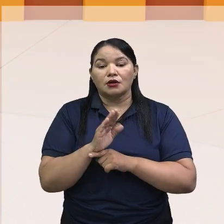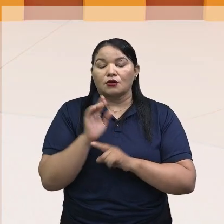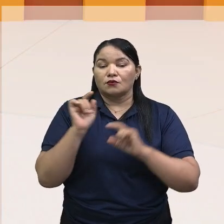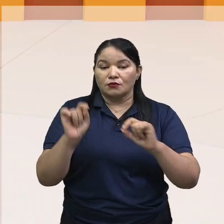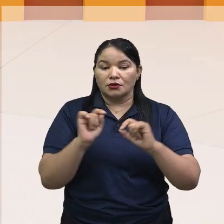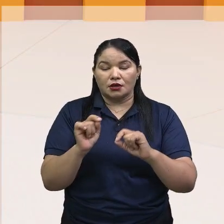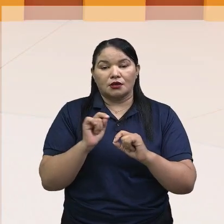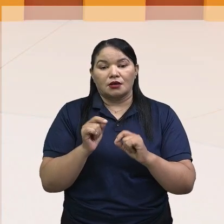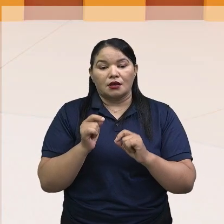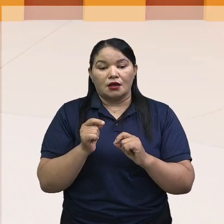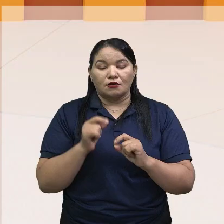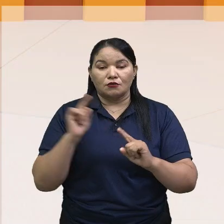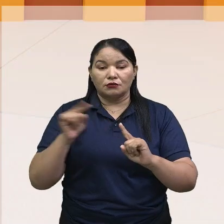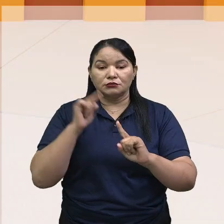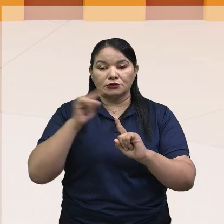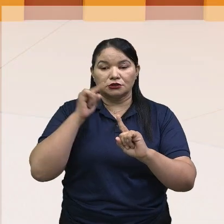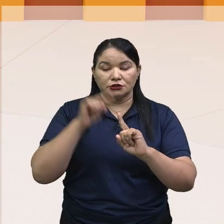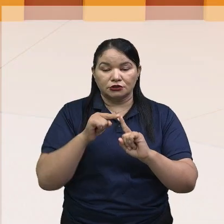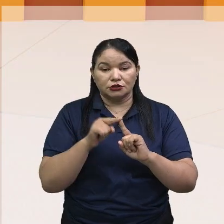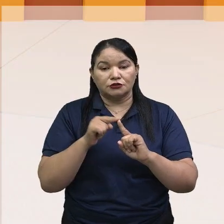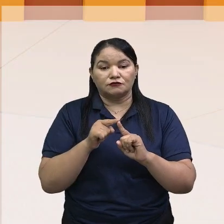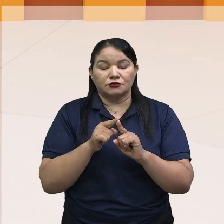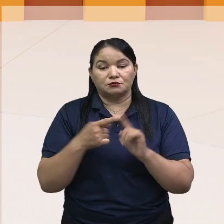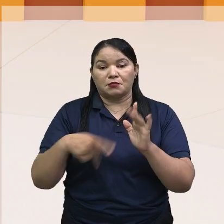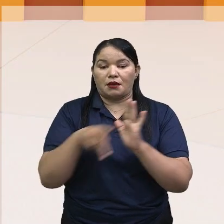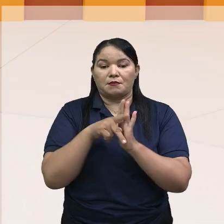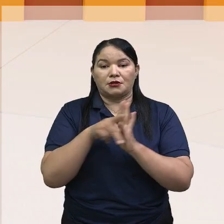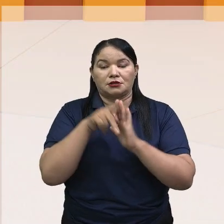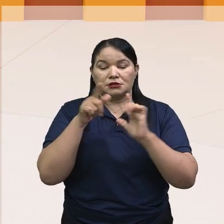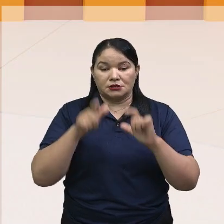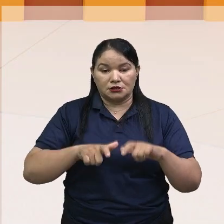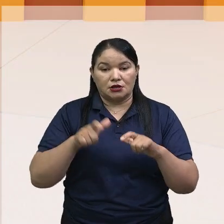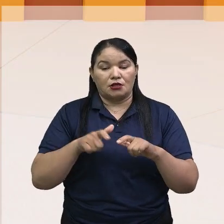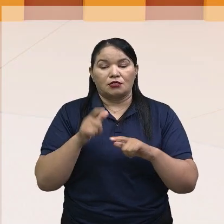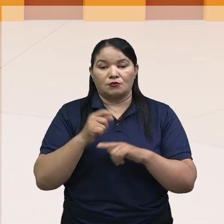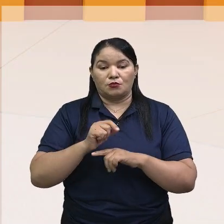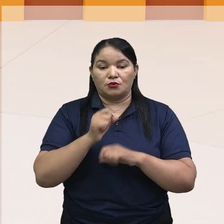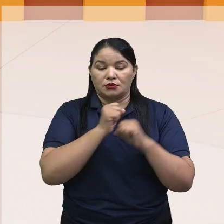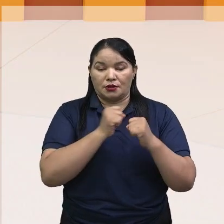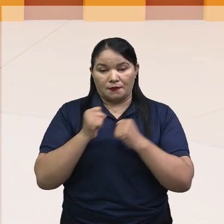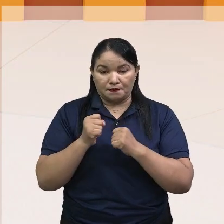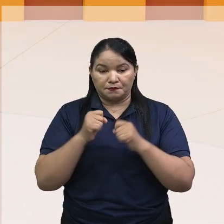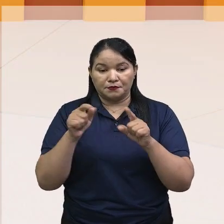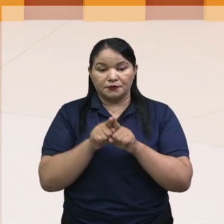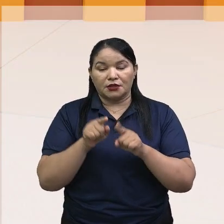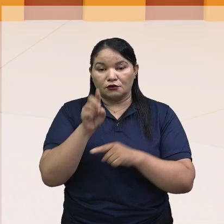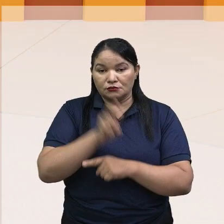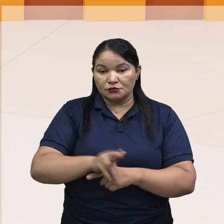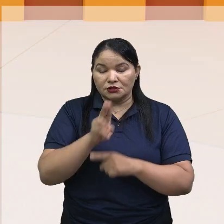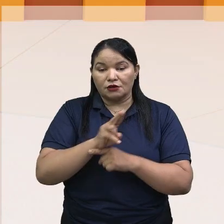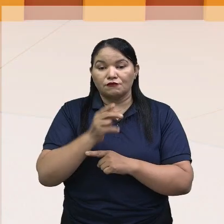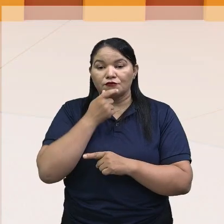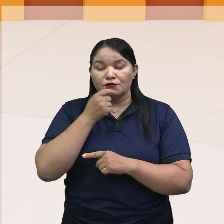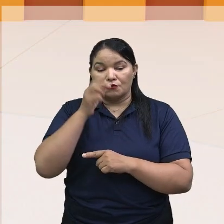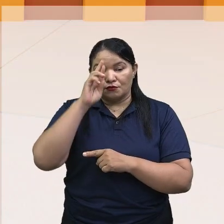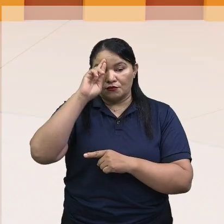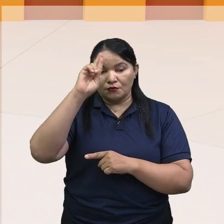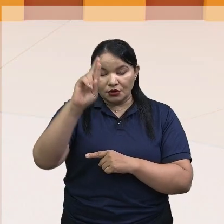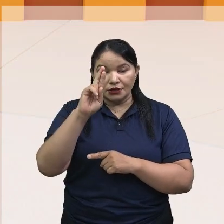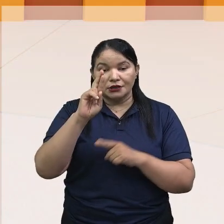se perpetuarem no poder. E para isso, eles utilizavam os coronéis, que eram